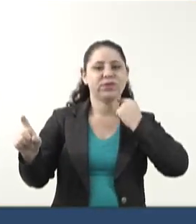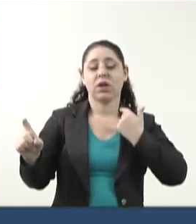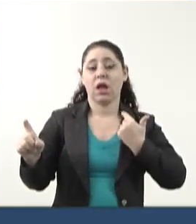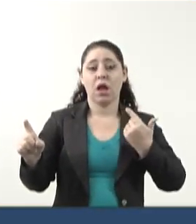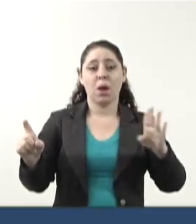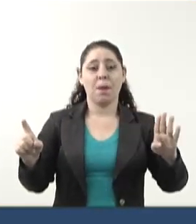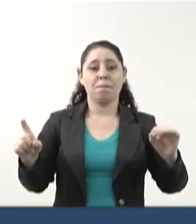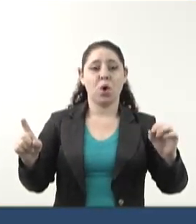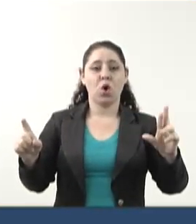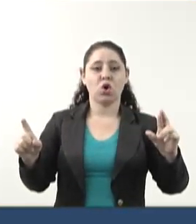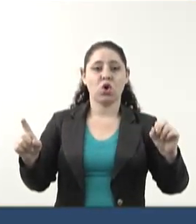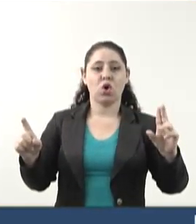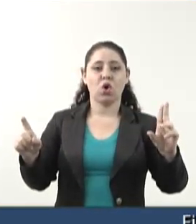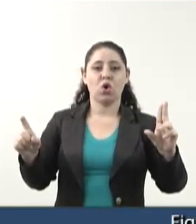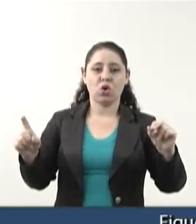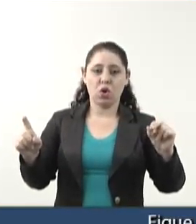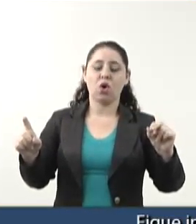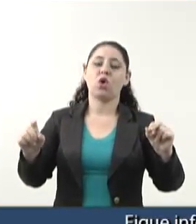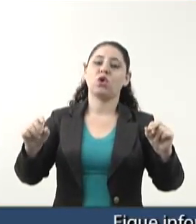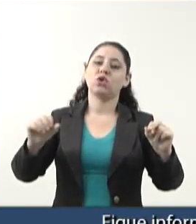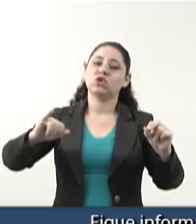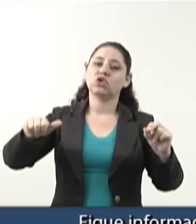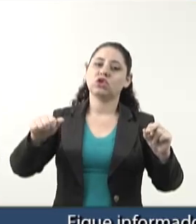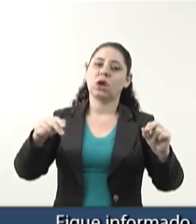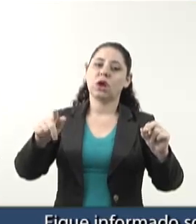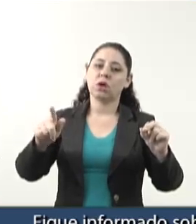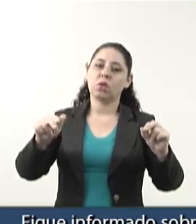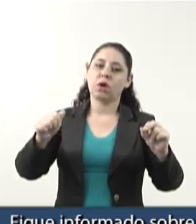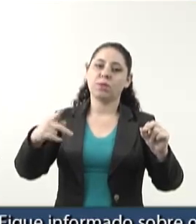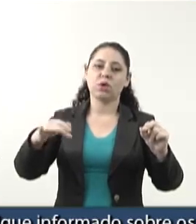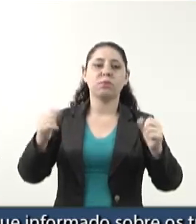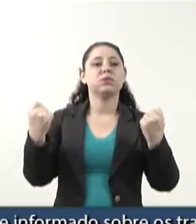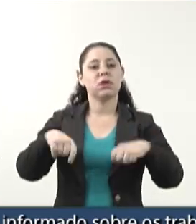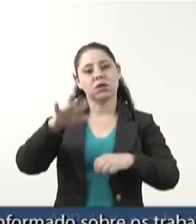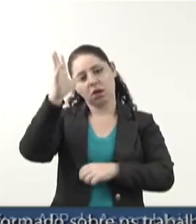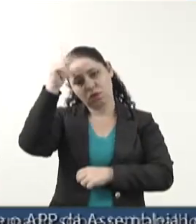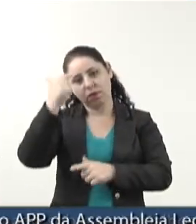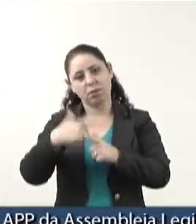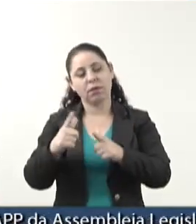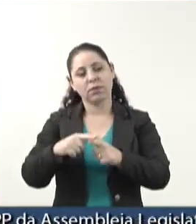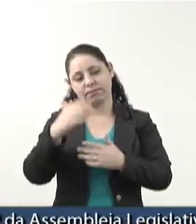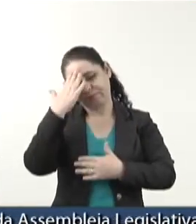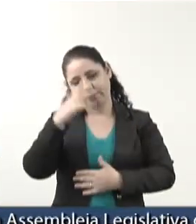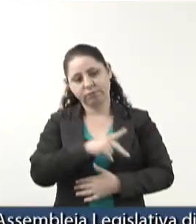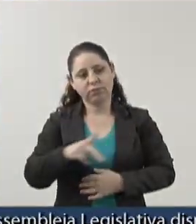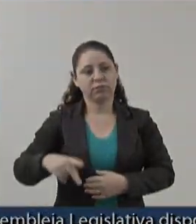Bororó e a Jaguapiru não têm condições, nós temos que ajudar a resolver. Muito obrigado, senhor presidente.